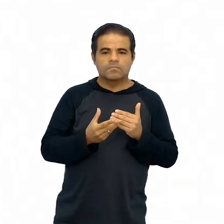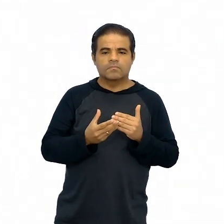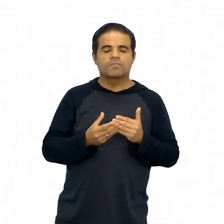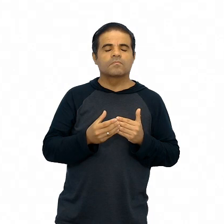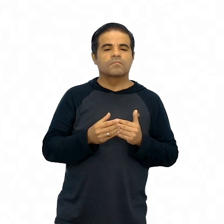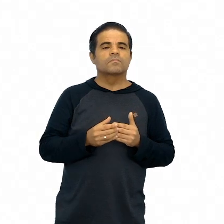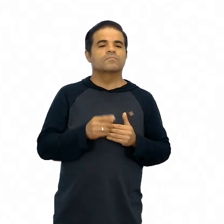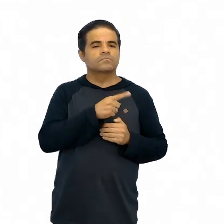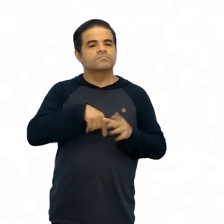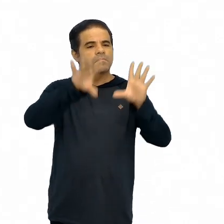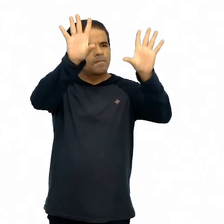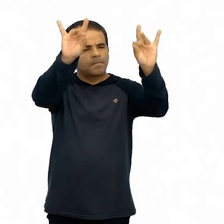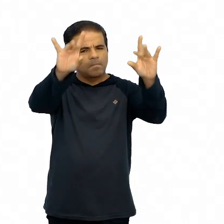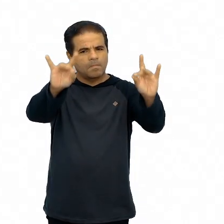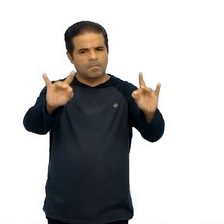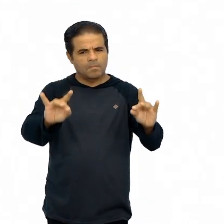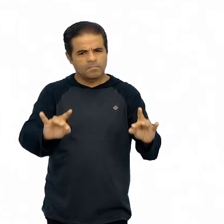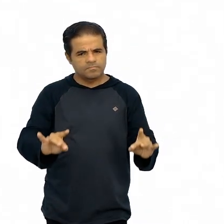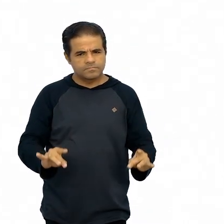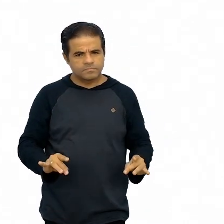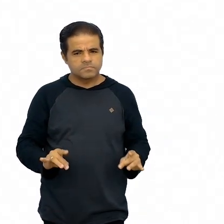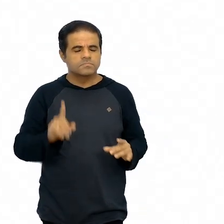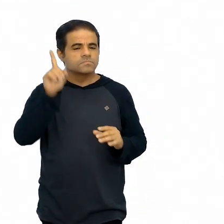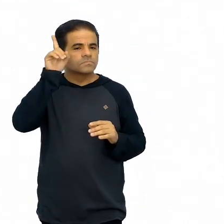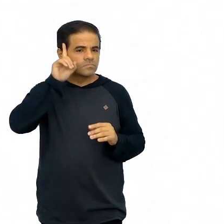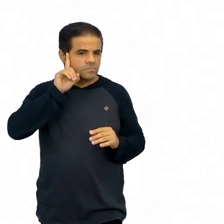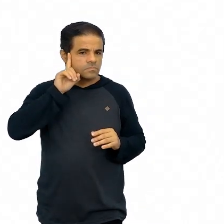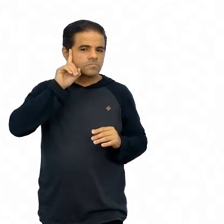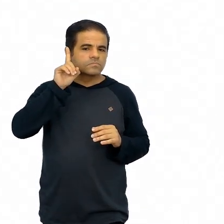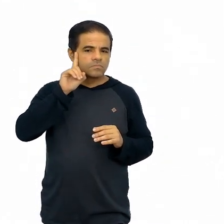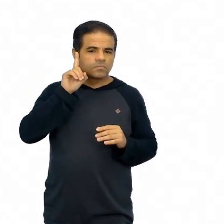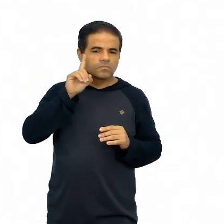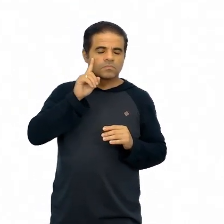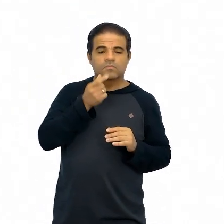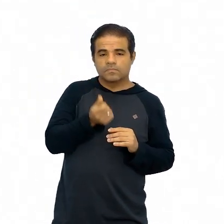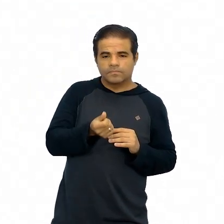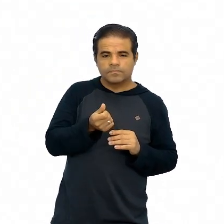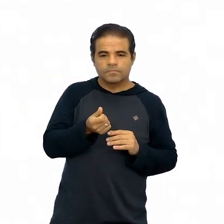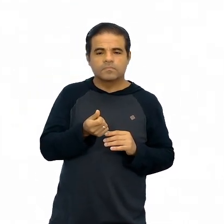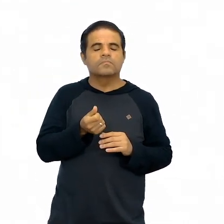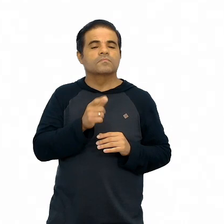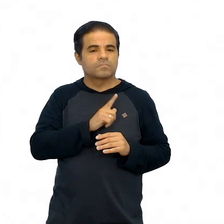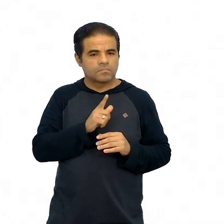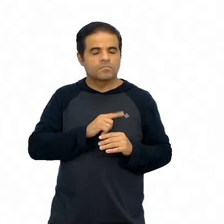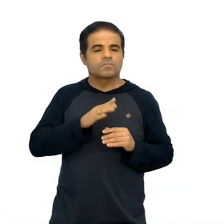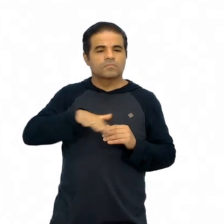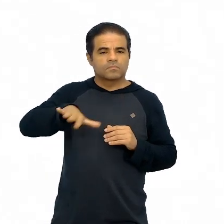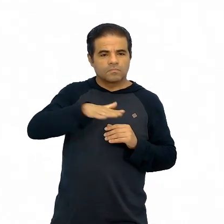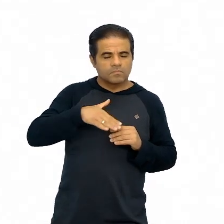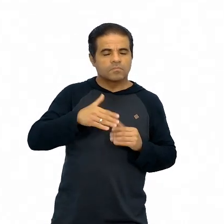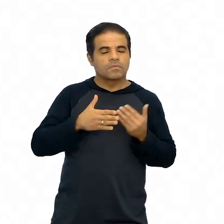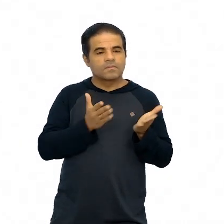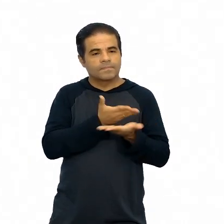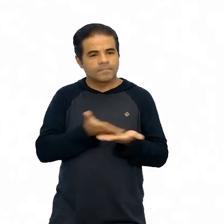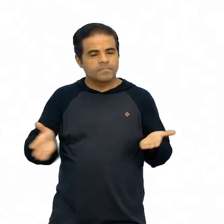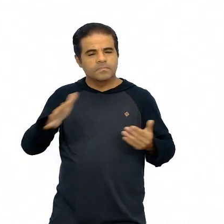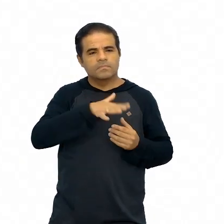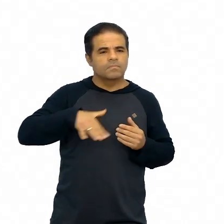Depois a gente detalha mais um pouco. No dia 6, aí tem a